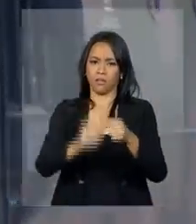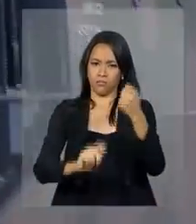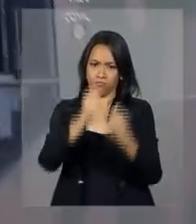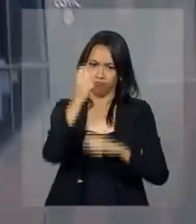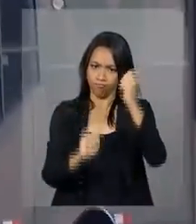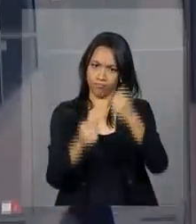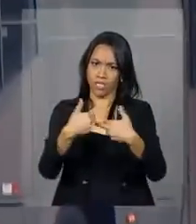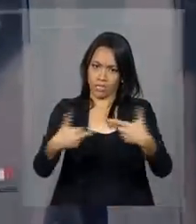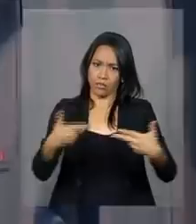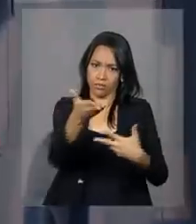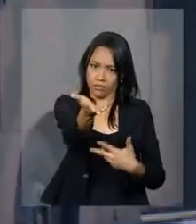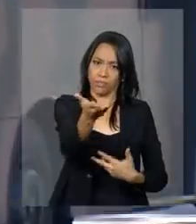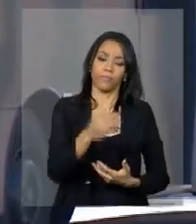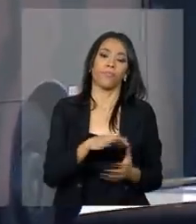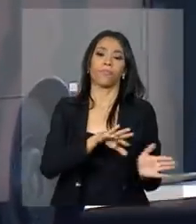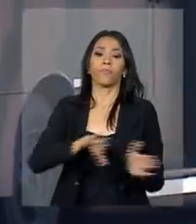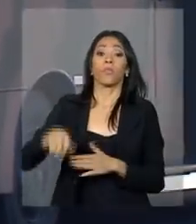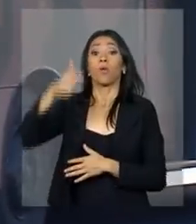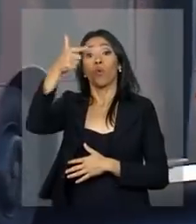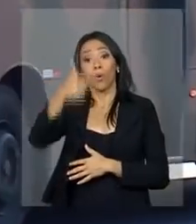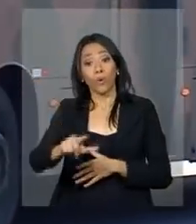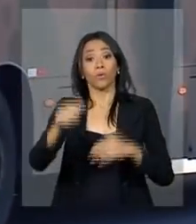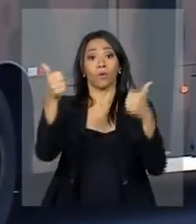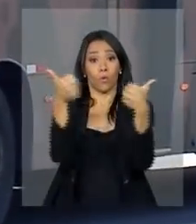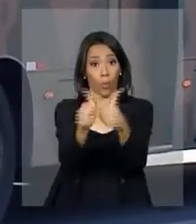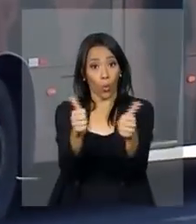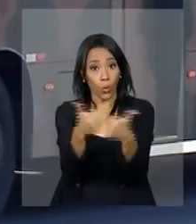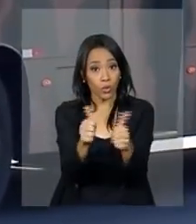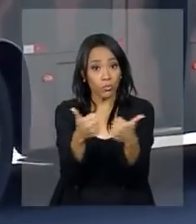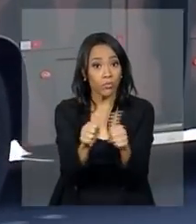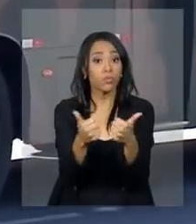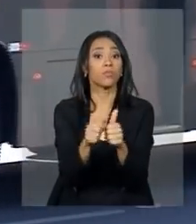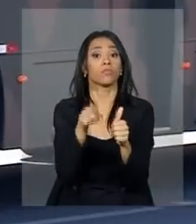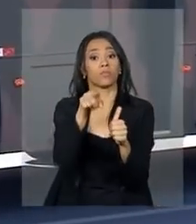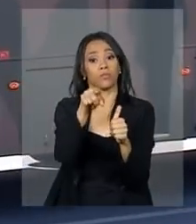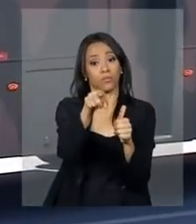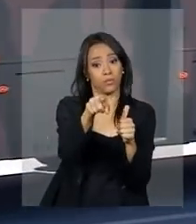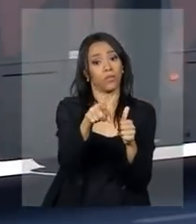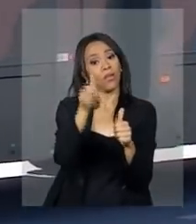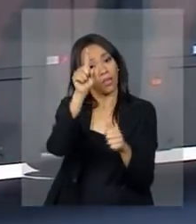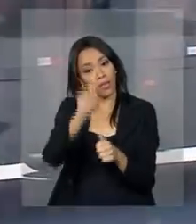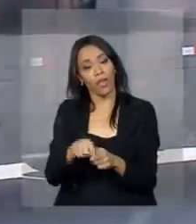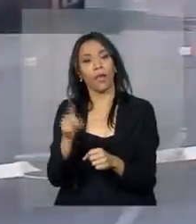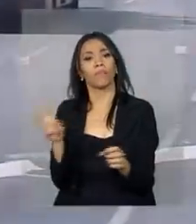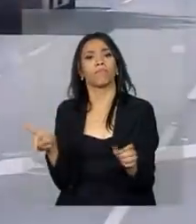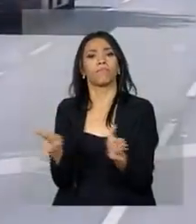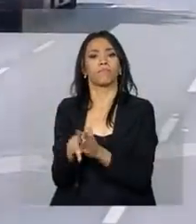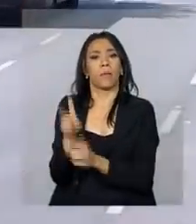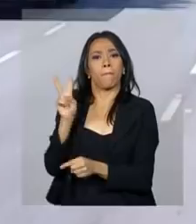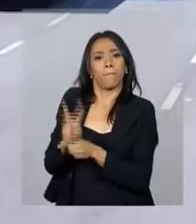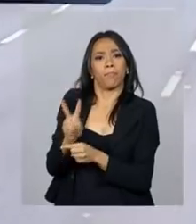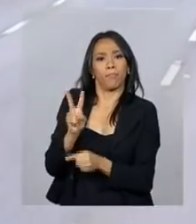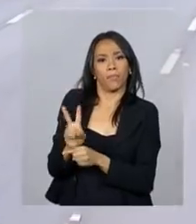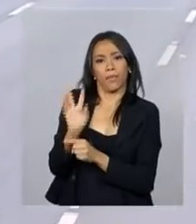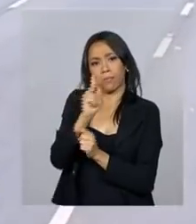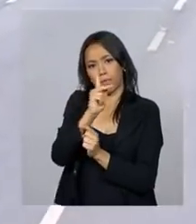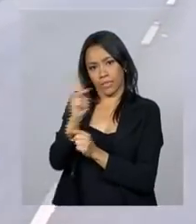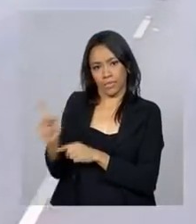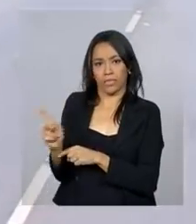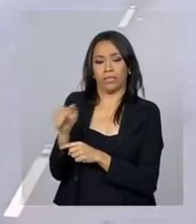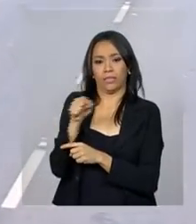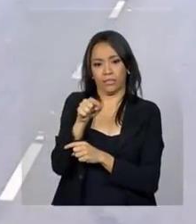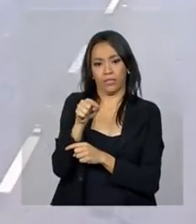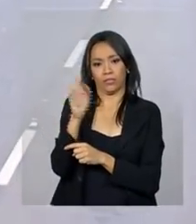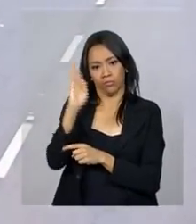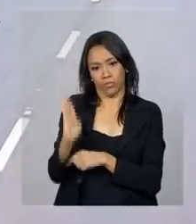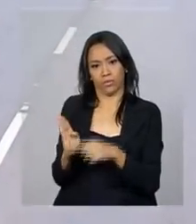Finalizando os desfiles, nós temos aí os ônibus de choque do Batalhão da Guarda Presidencial, que transporta justamente aquela tropa